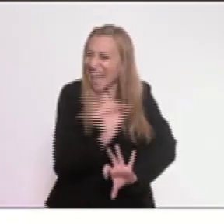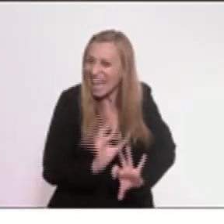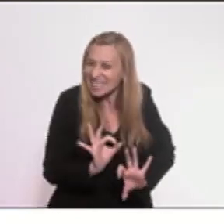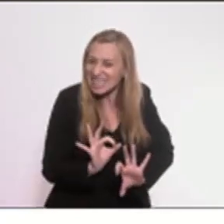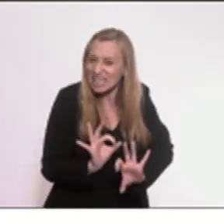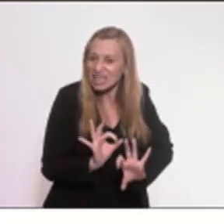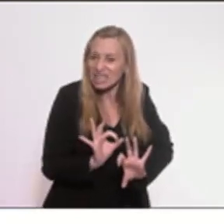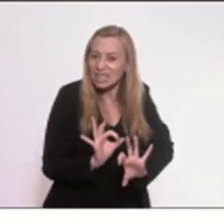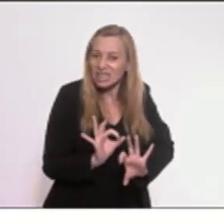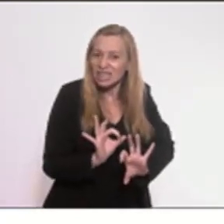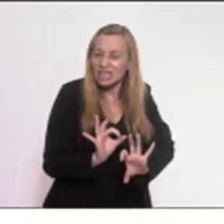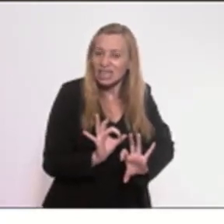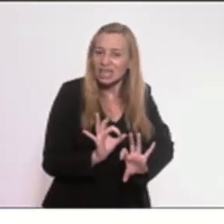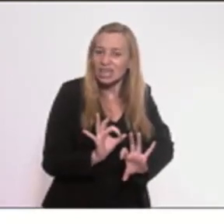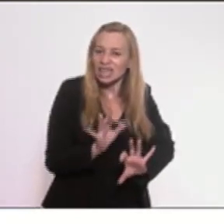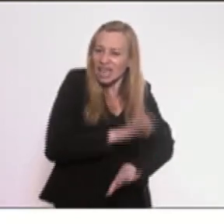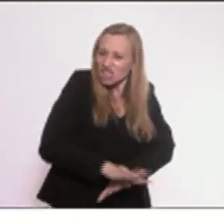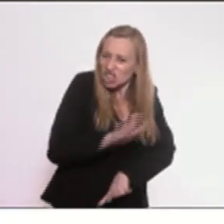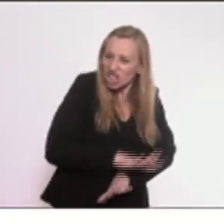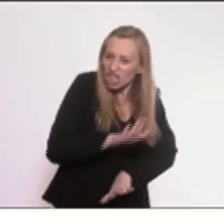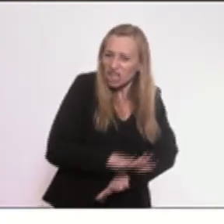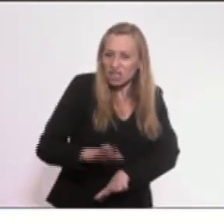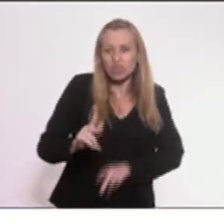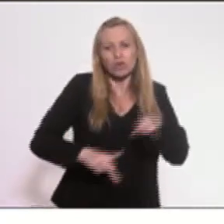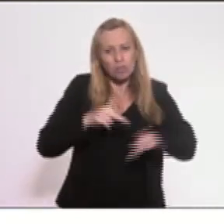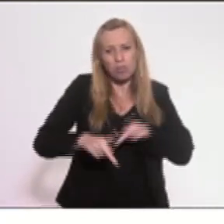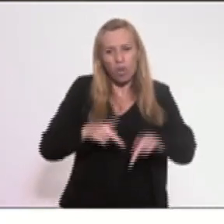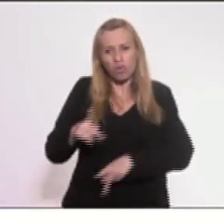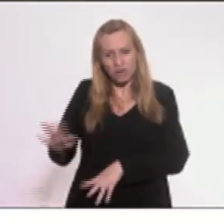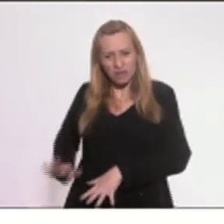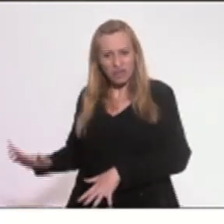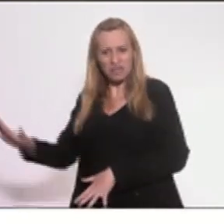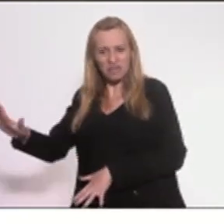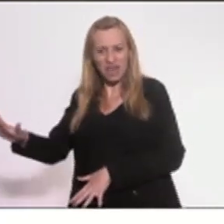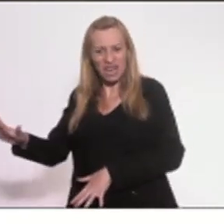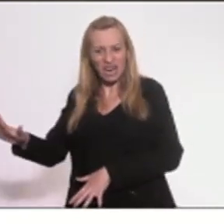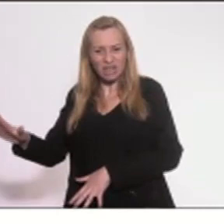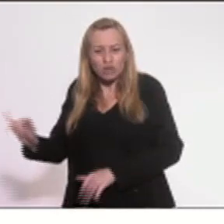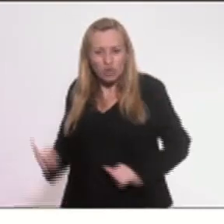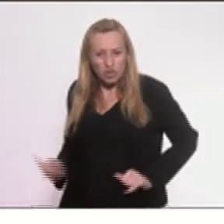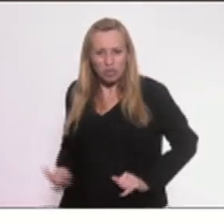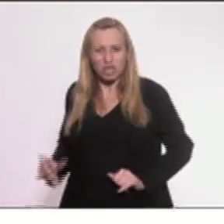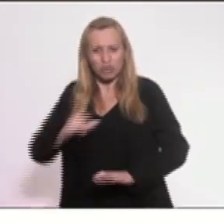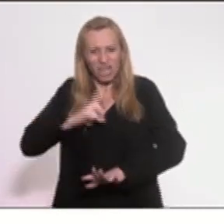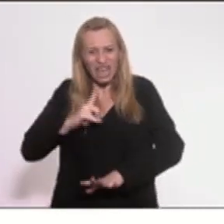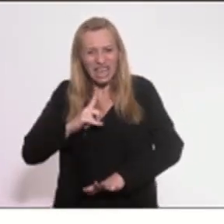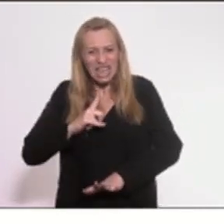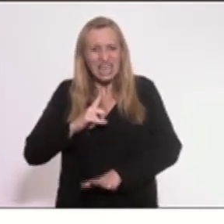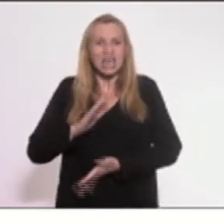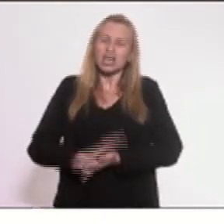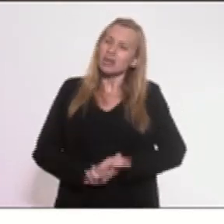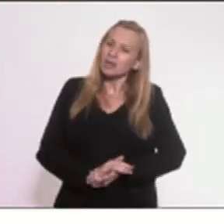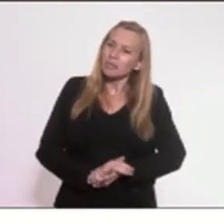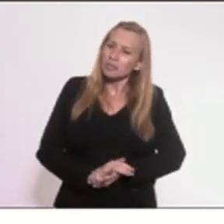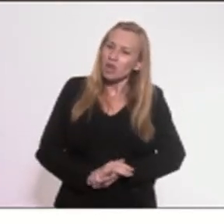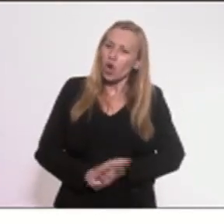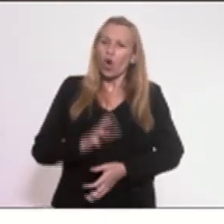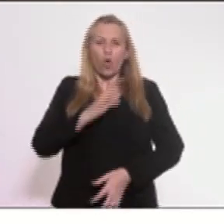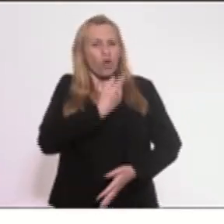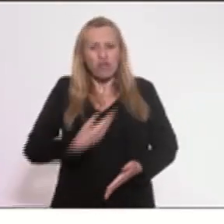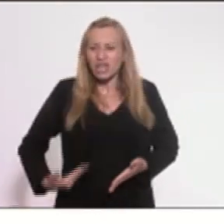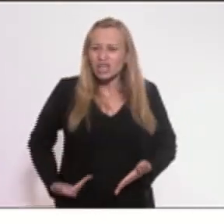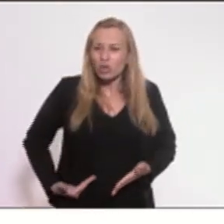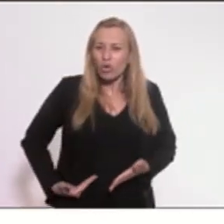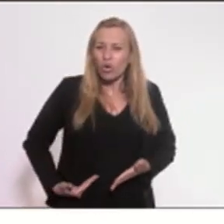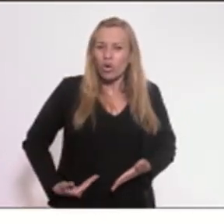essas crianças e a população da favela são submetidas? Será que esse governador é tão desumano que